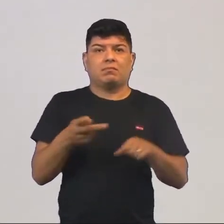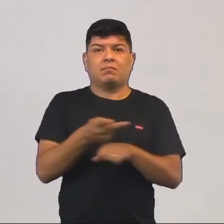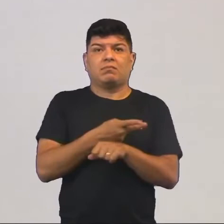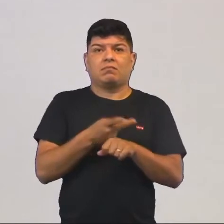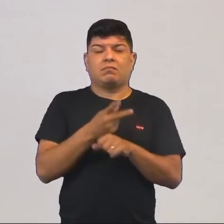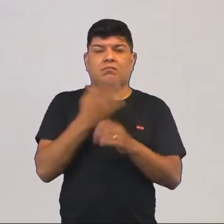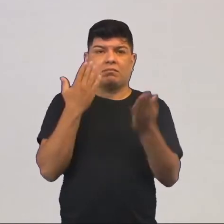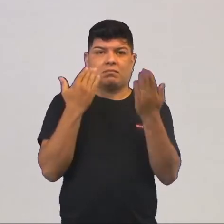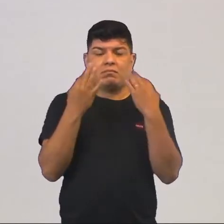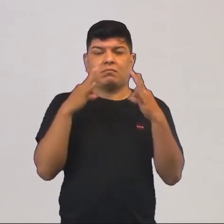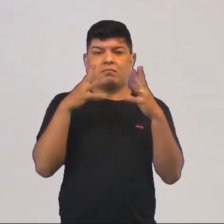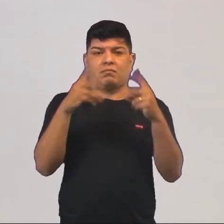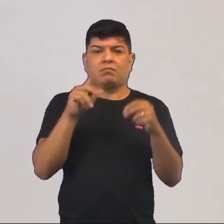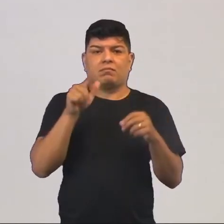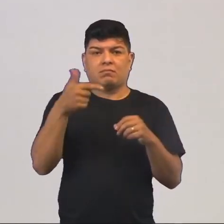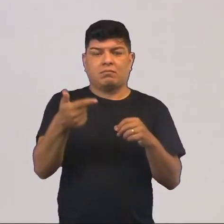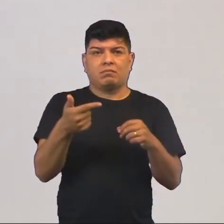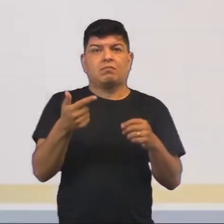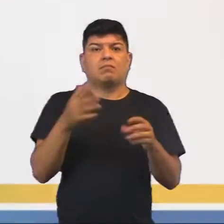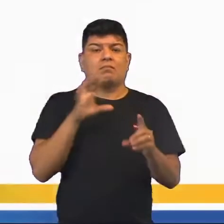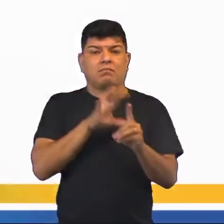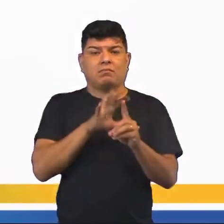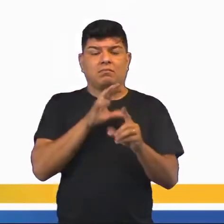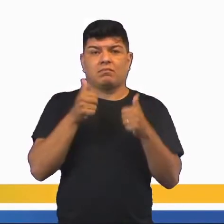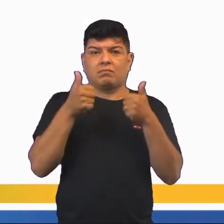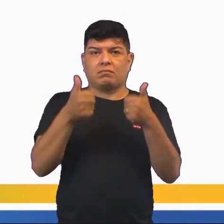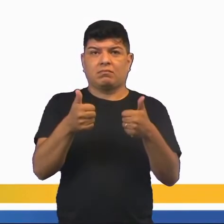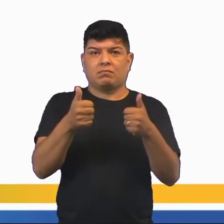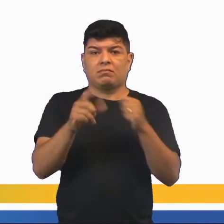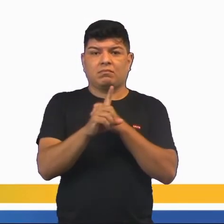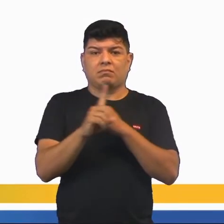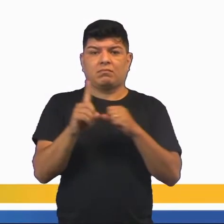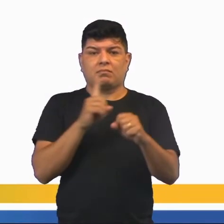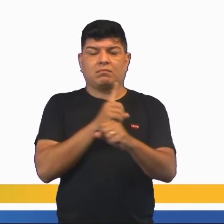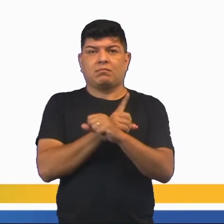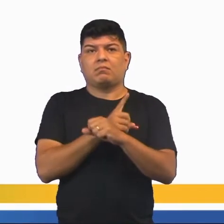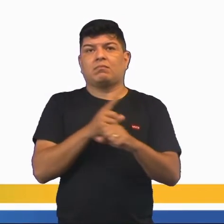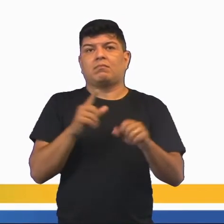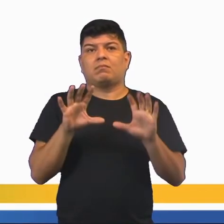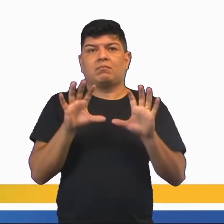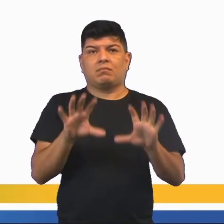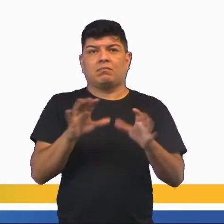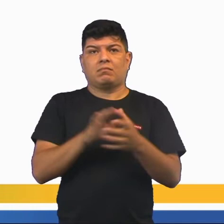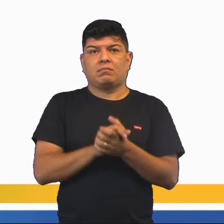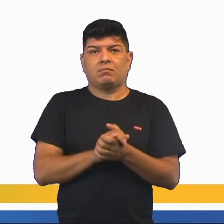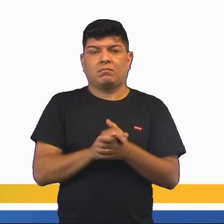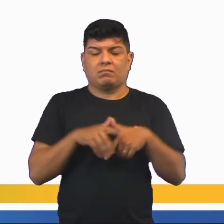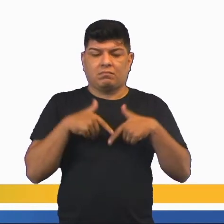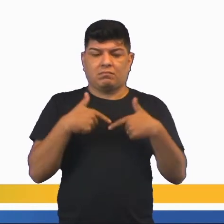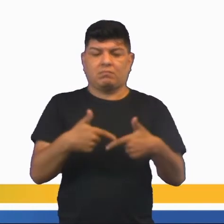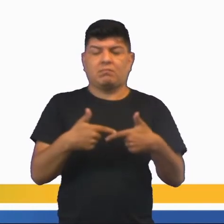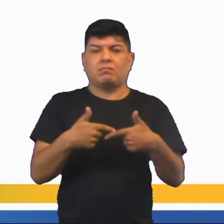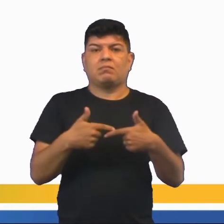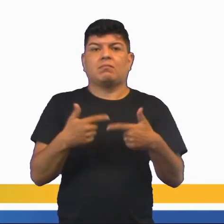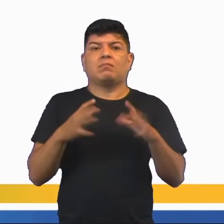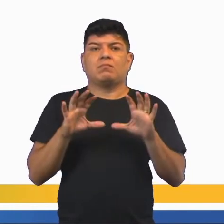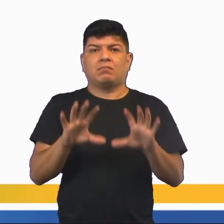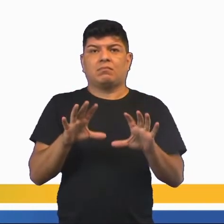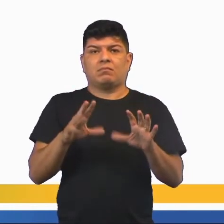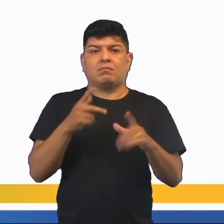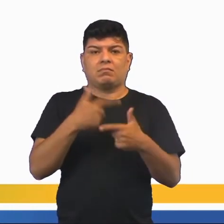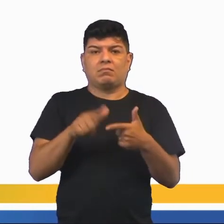buscar o diálogo com todas as outras para uma influência positiva na sociedade, na luta contra